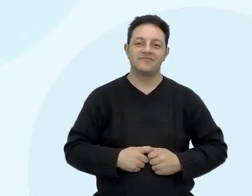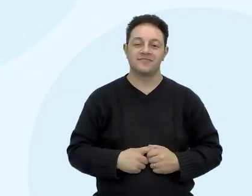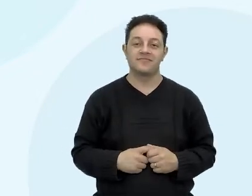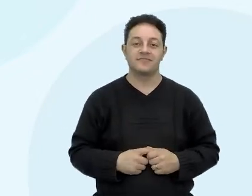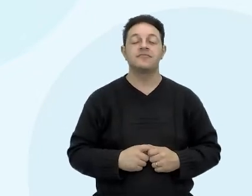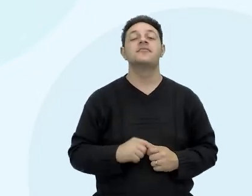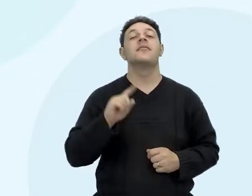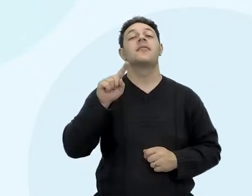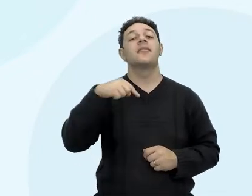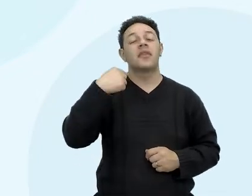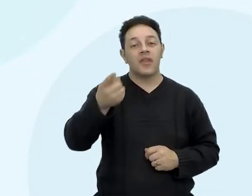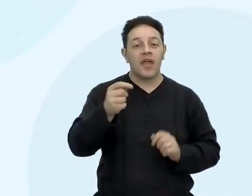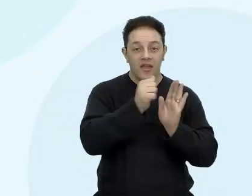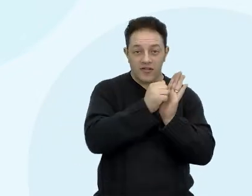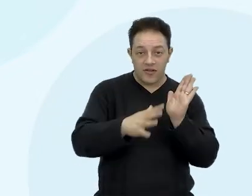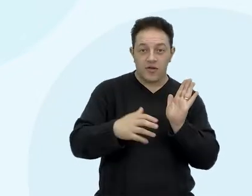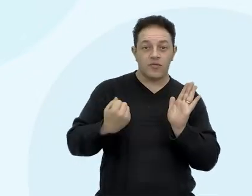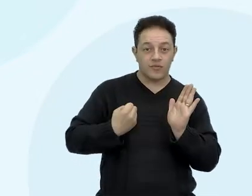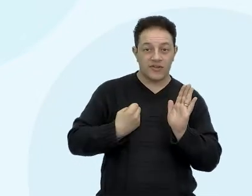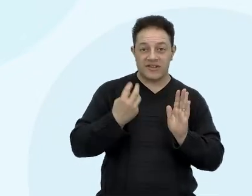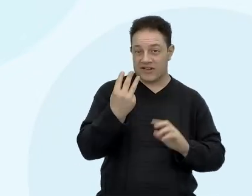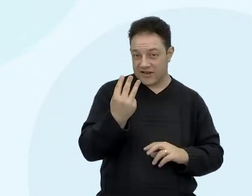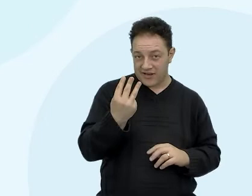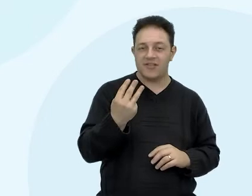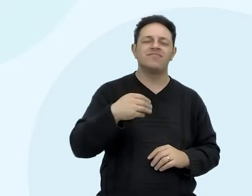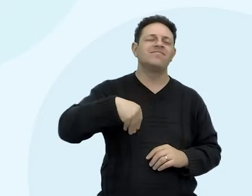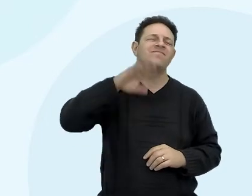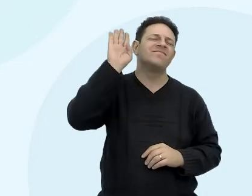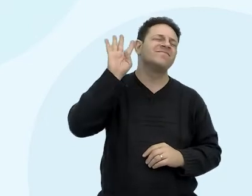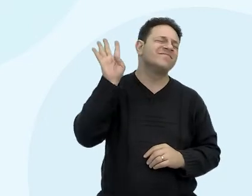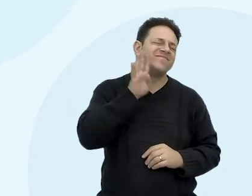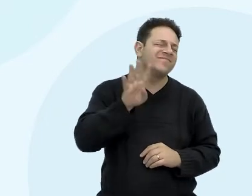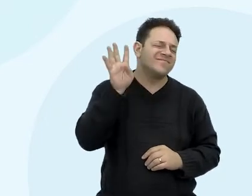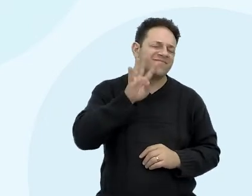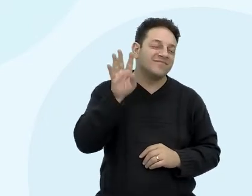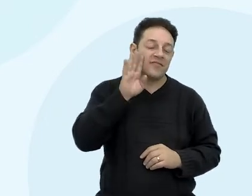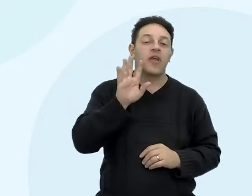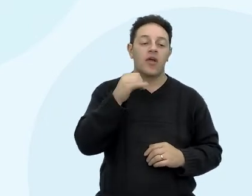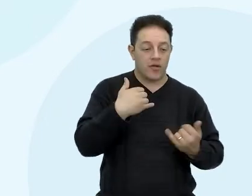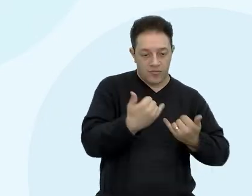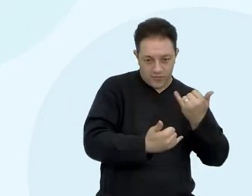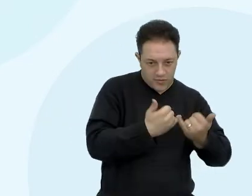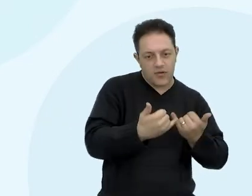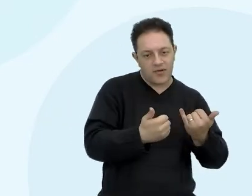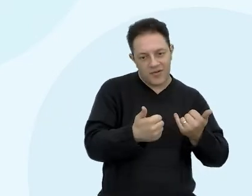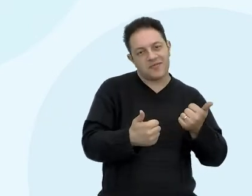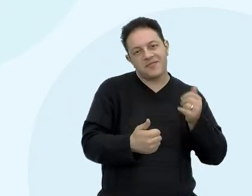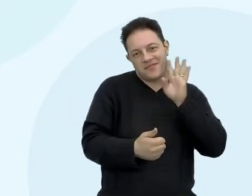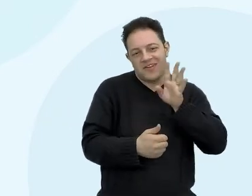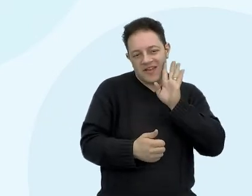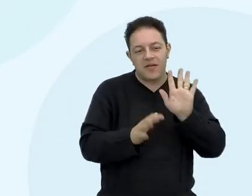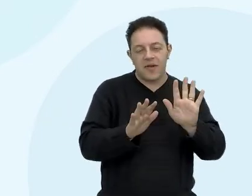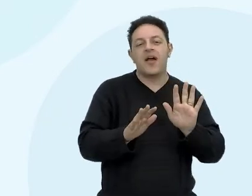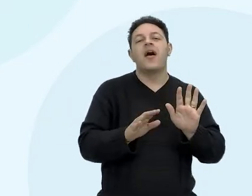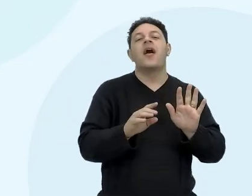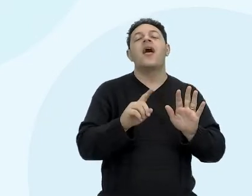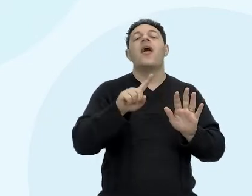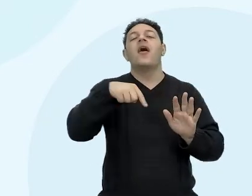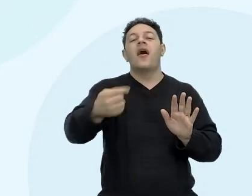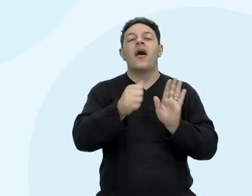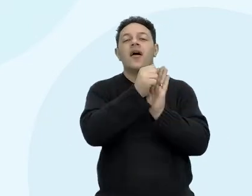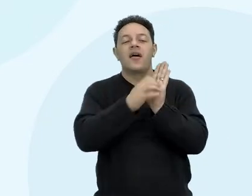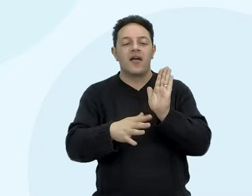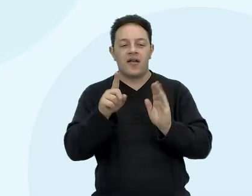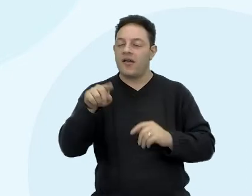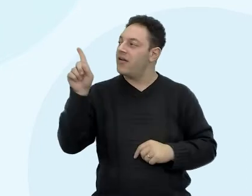aí, nessa atividade 3, uma das coisas mais legais fora o jogo foi a sensação. Foi a leitura de